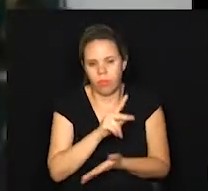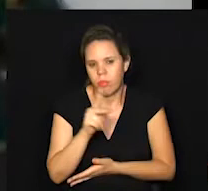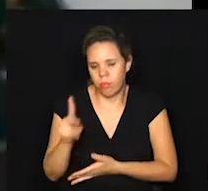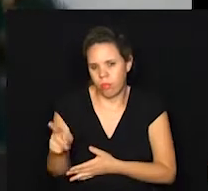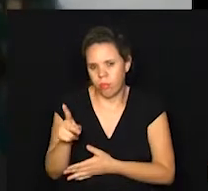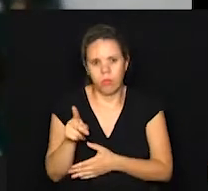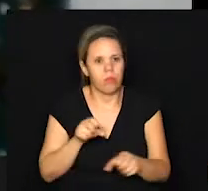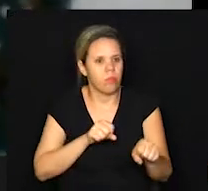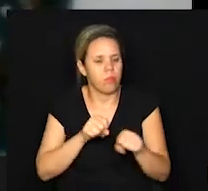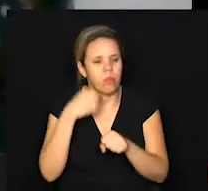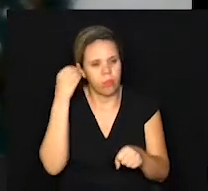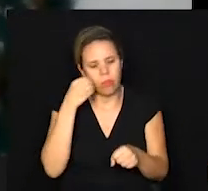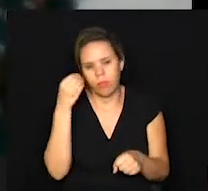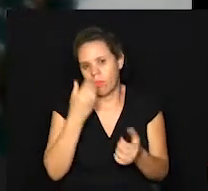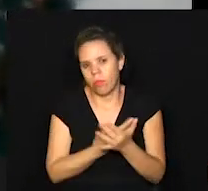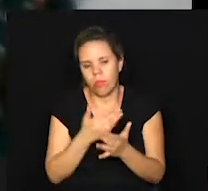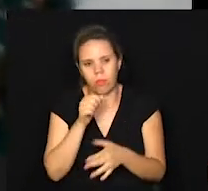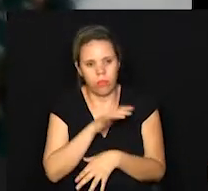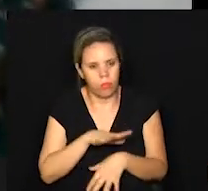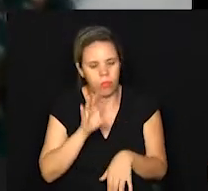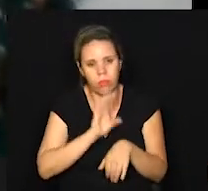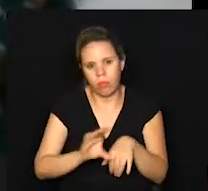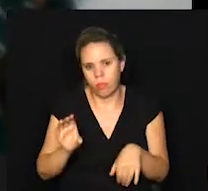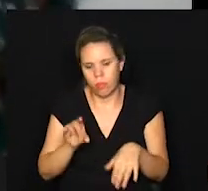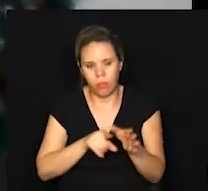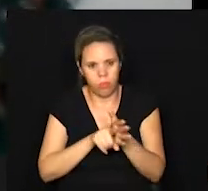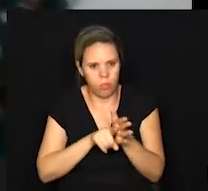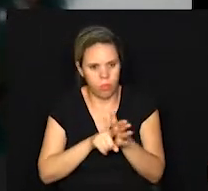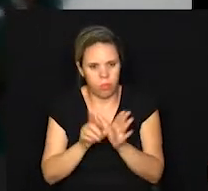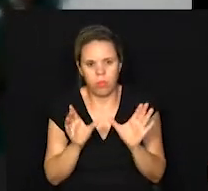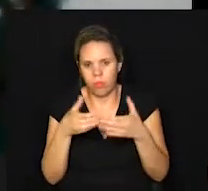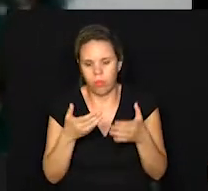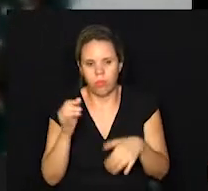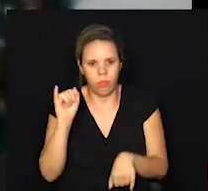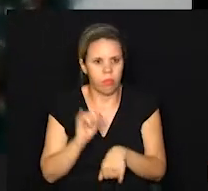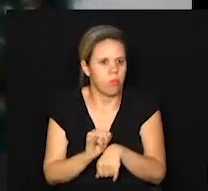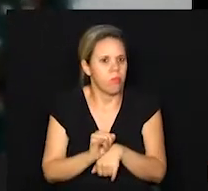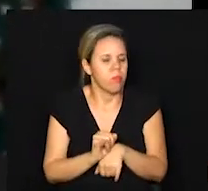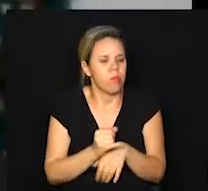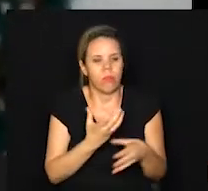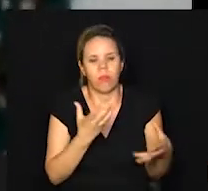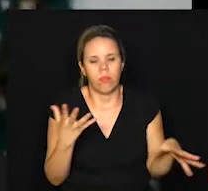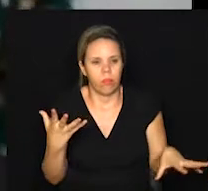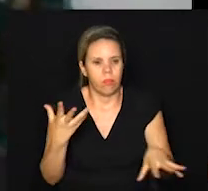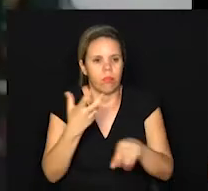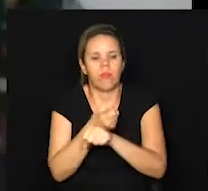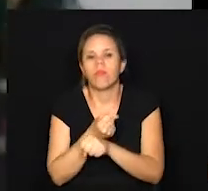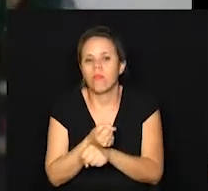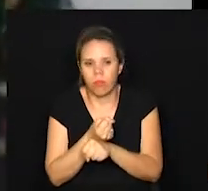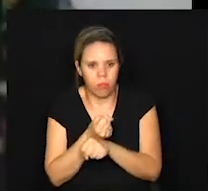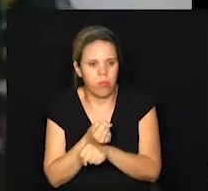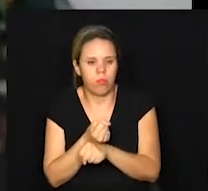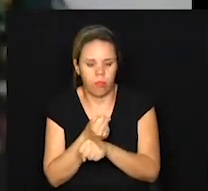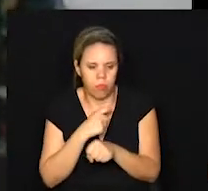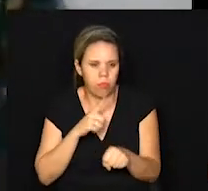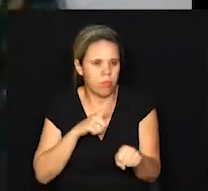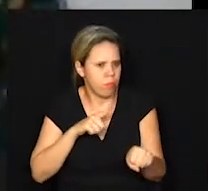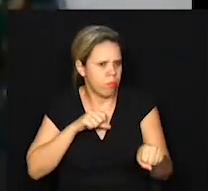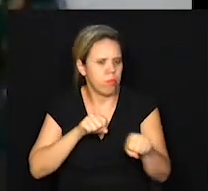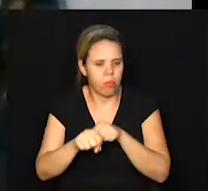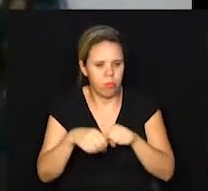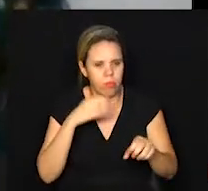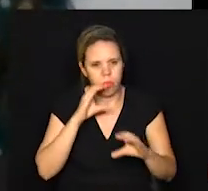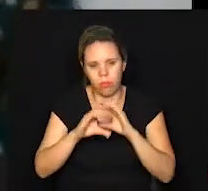especialista nessa área, e como eu faço parte de um grupo de pesquisa internacional e multidisciplinar, eu tenho uma formação em